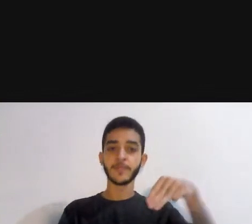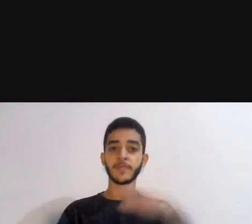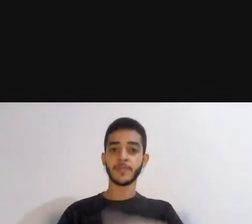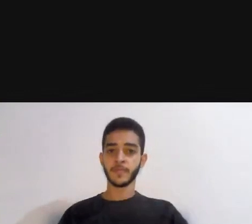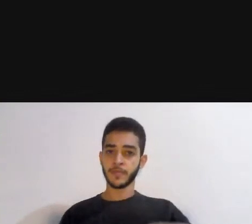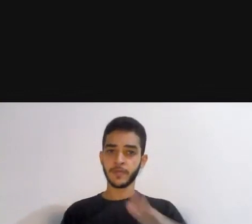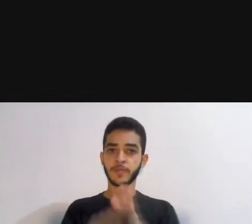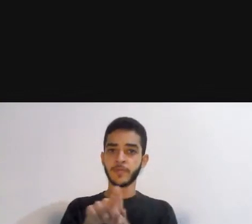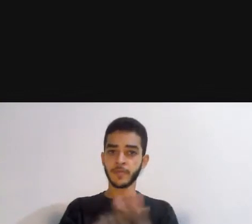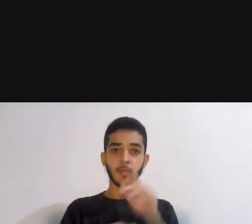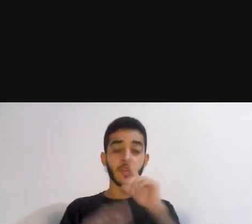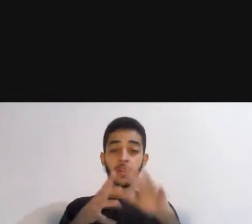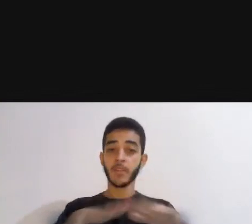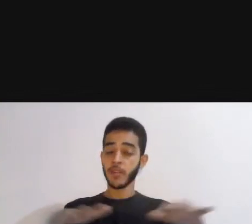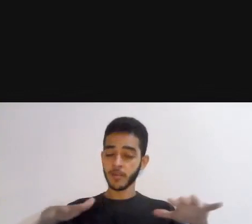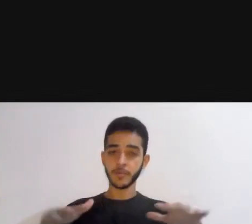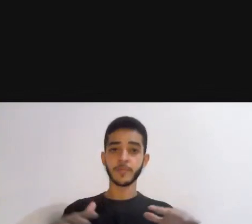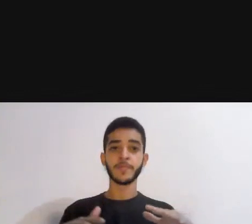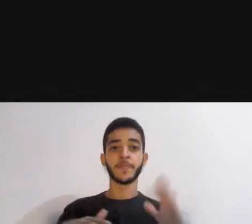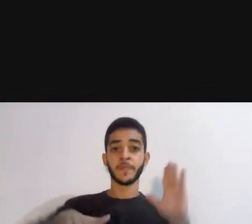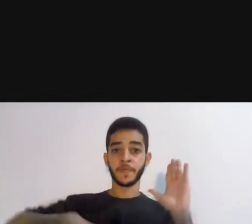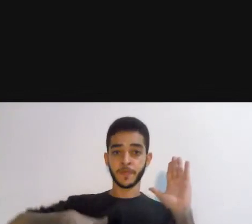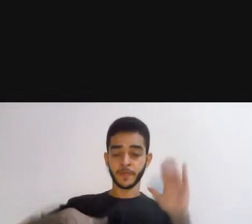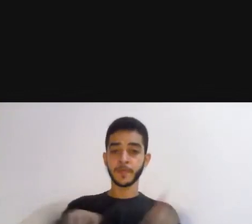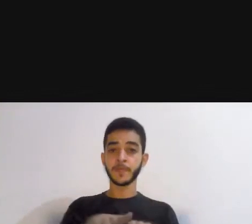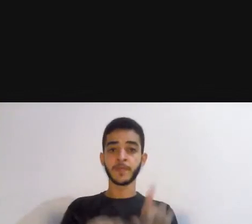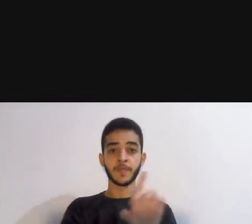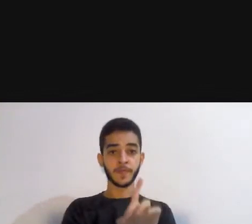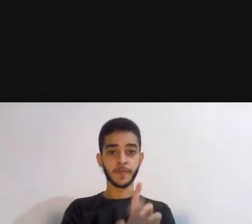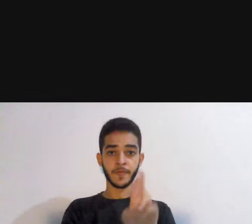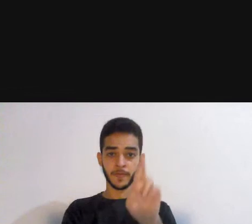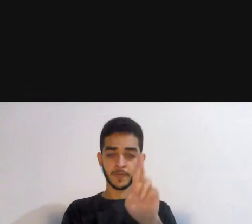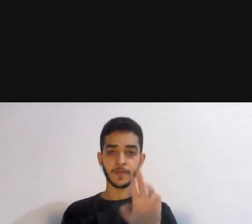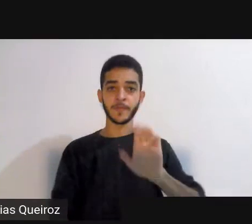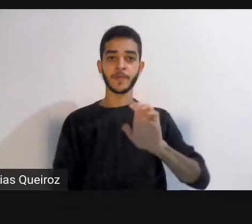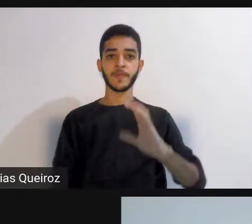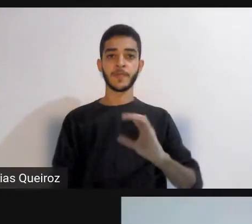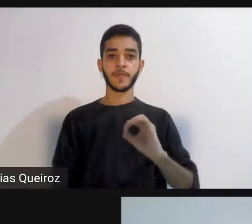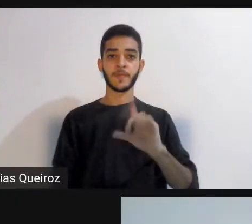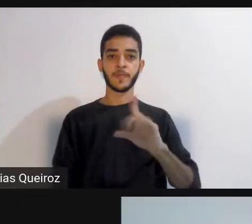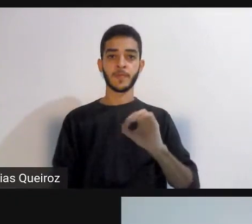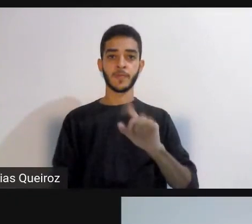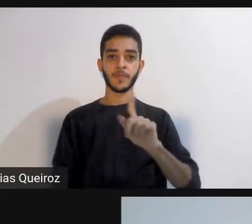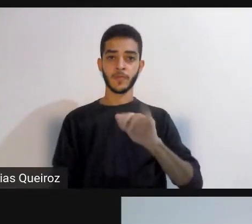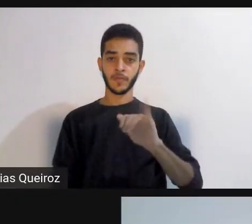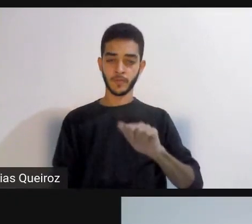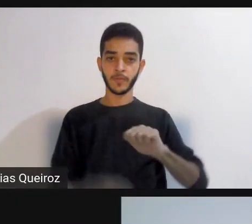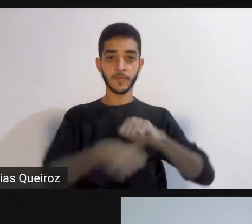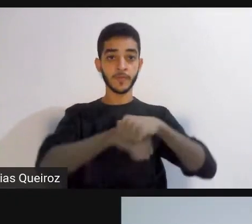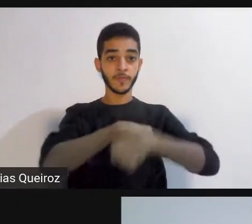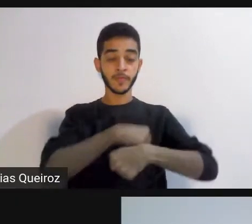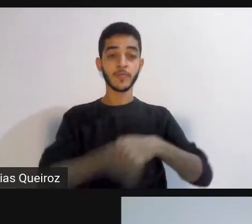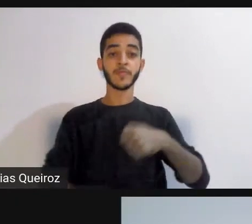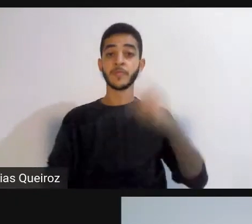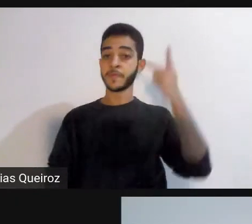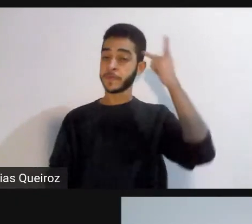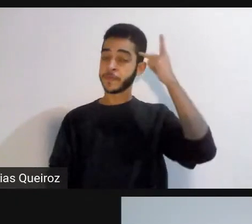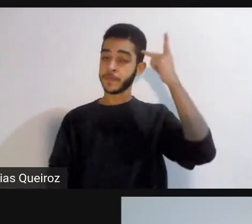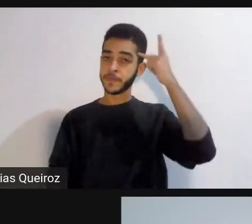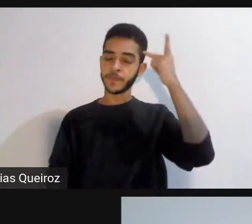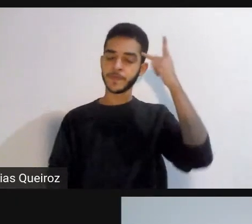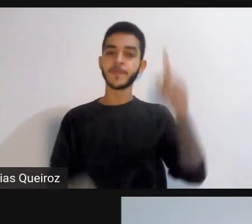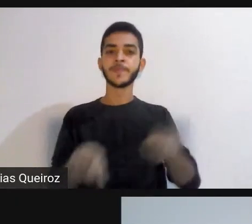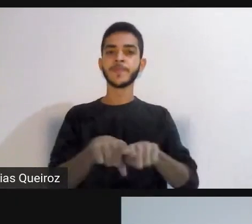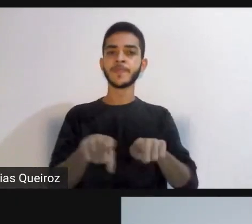Aquáticos Tropicais, doutor em Ecologia Aplicada pela Universidade de São Paulo, atuando